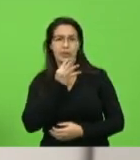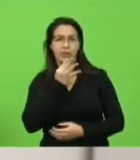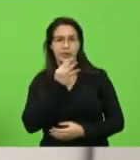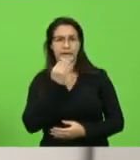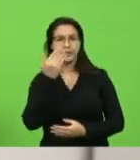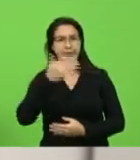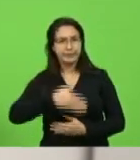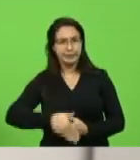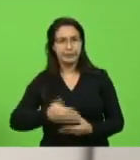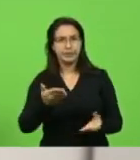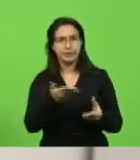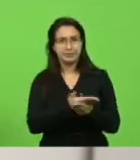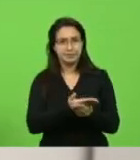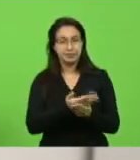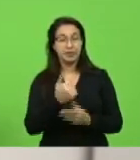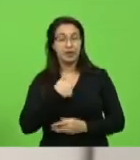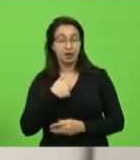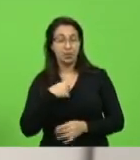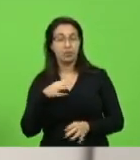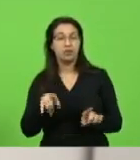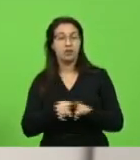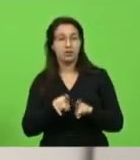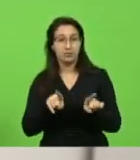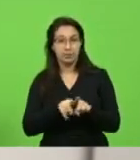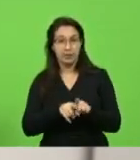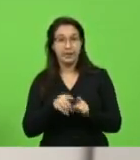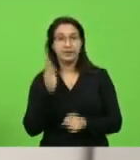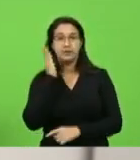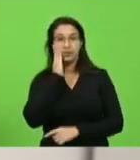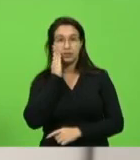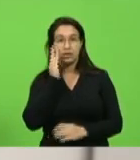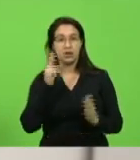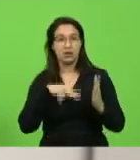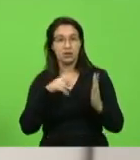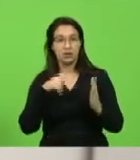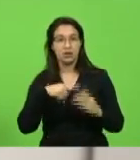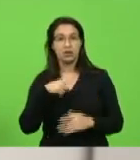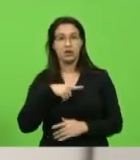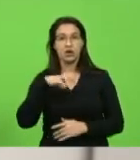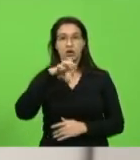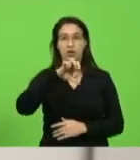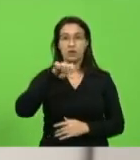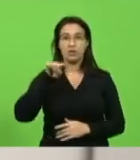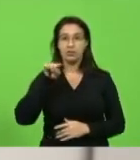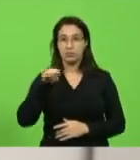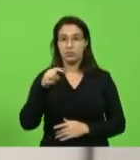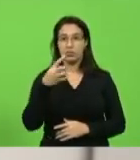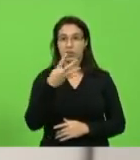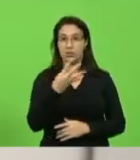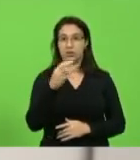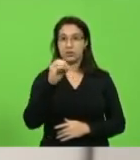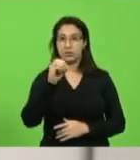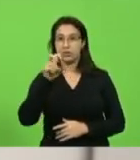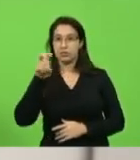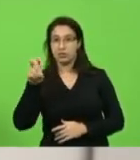eu os conheço, e que hoje possui 9.405 páginas,